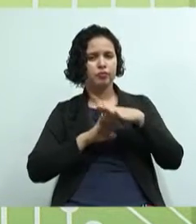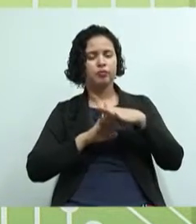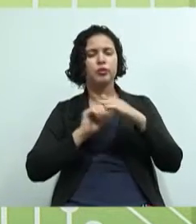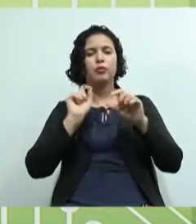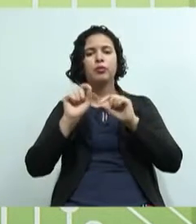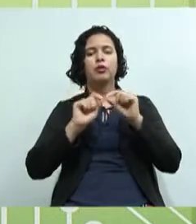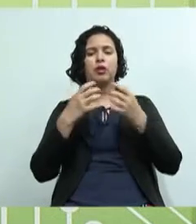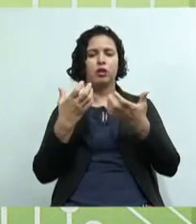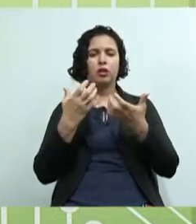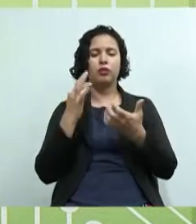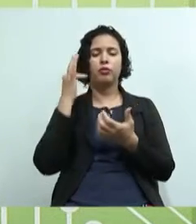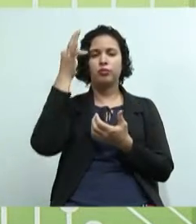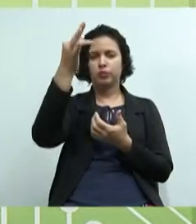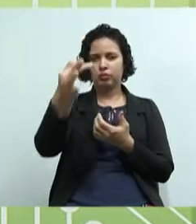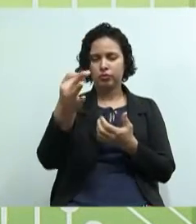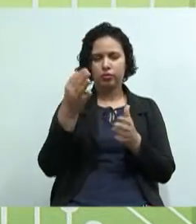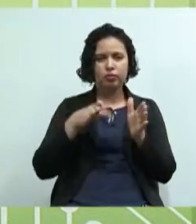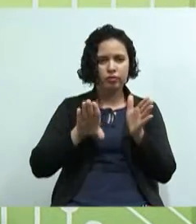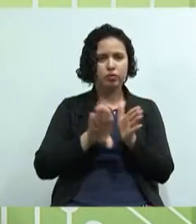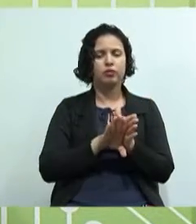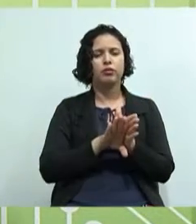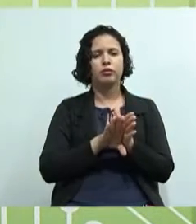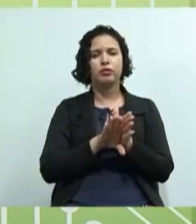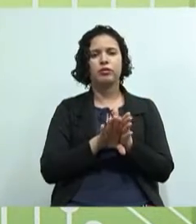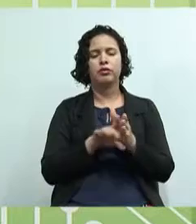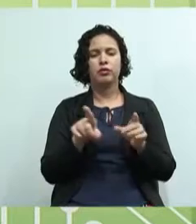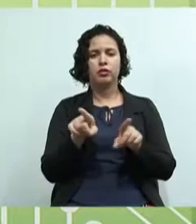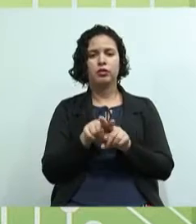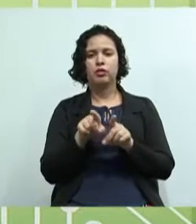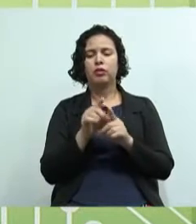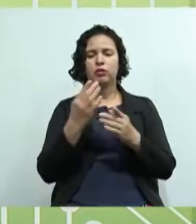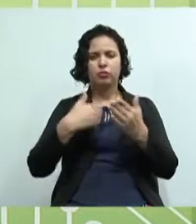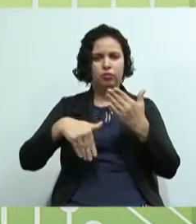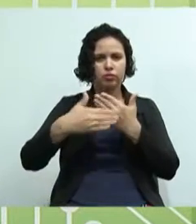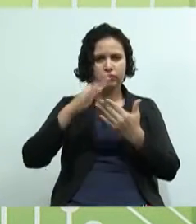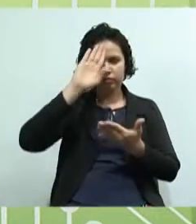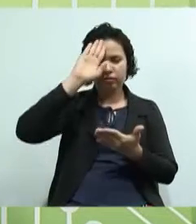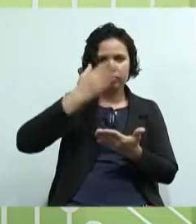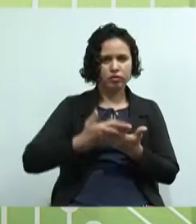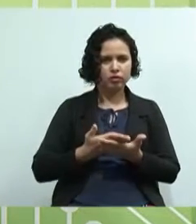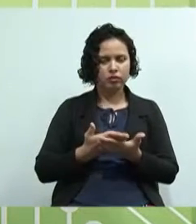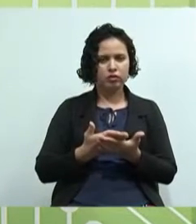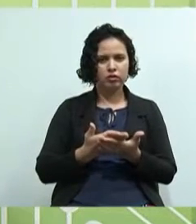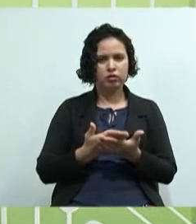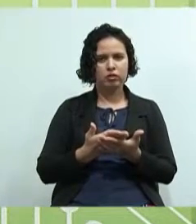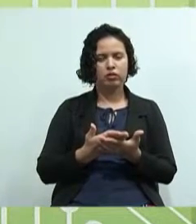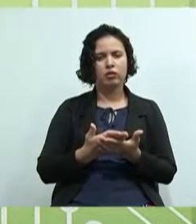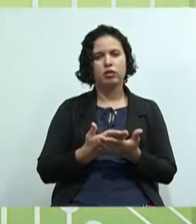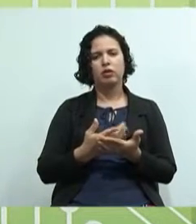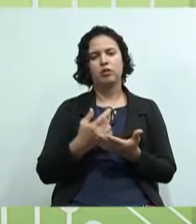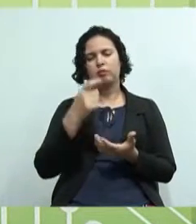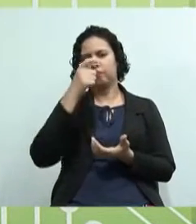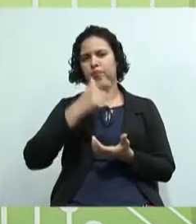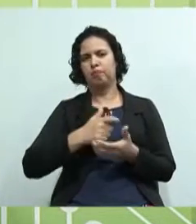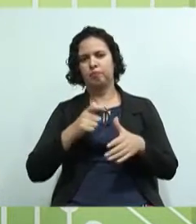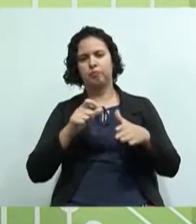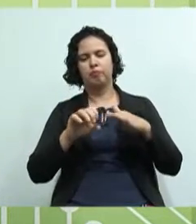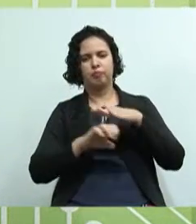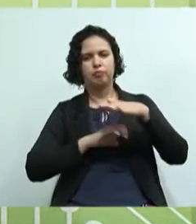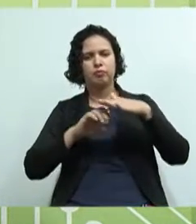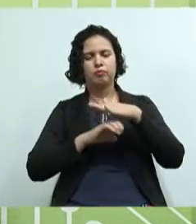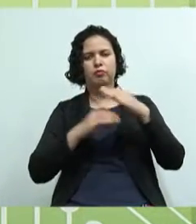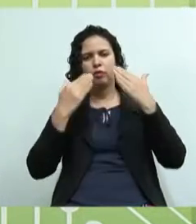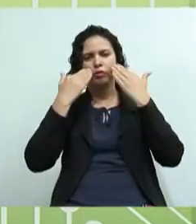vida dela, onde ela quer chegar e, é claro, em tudo aquilo que ela acredita, em tudo aquilo que ela não. Eu sou uma empresa íntegra,